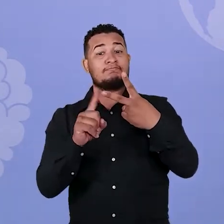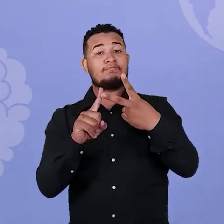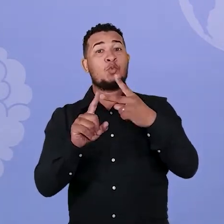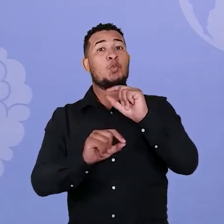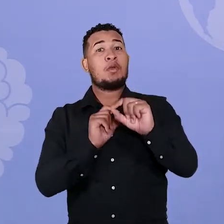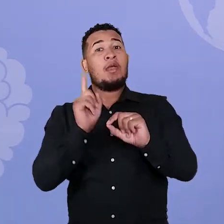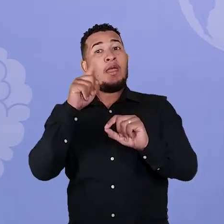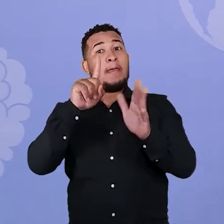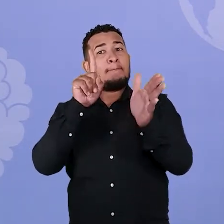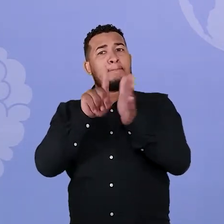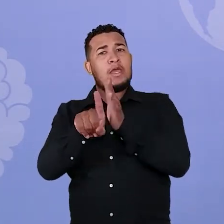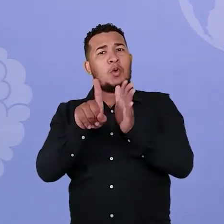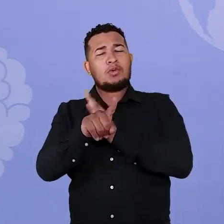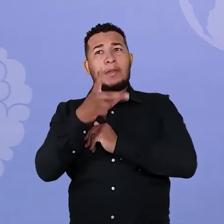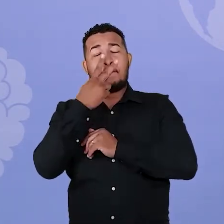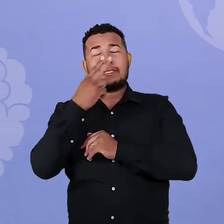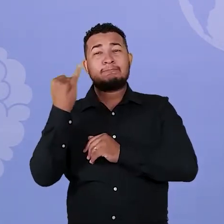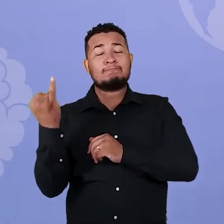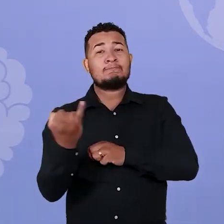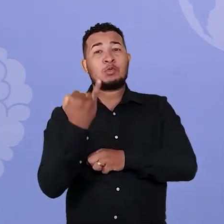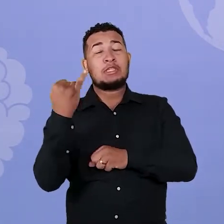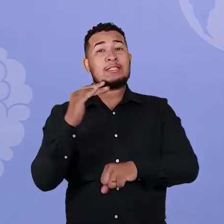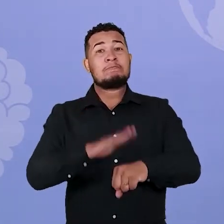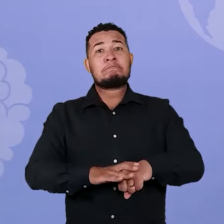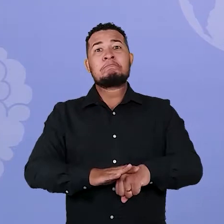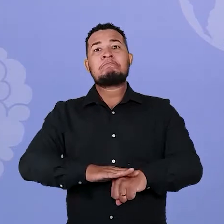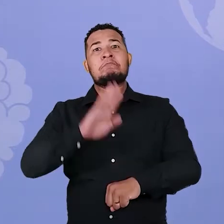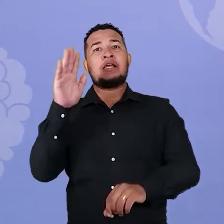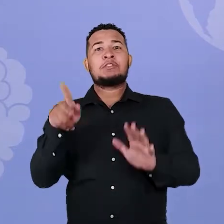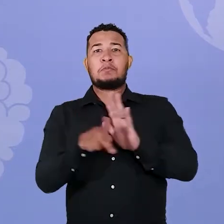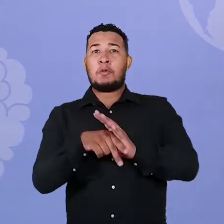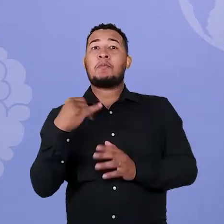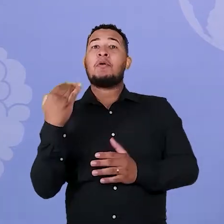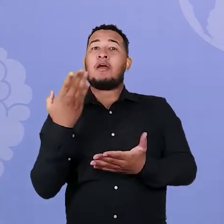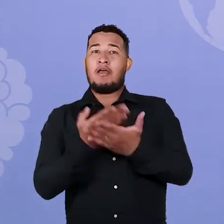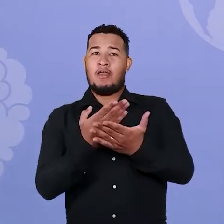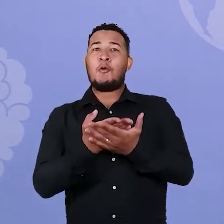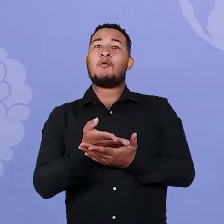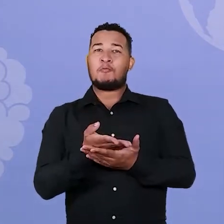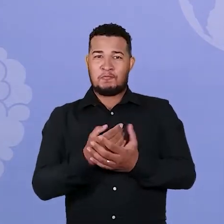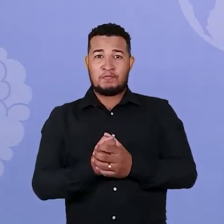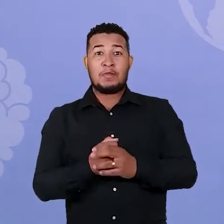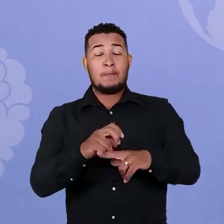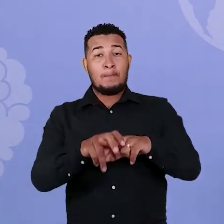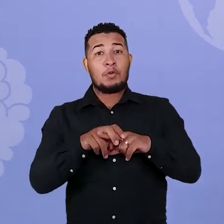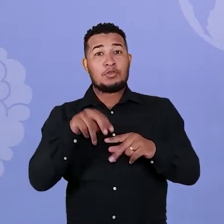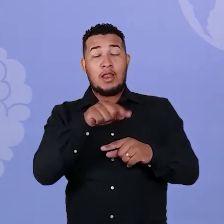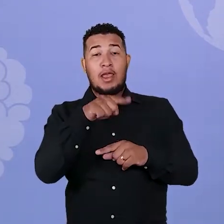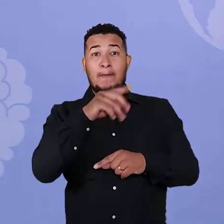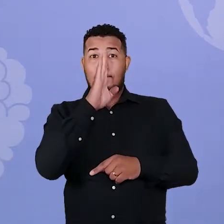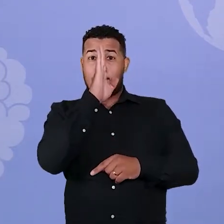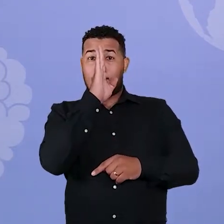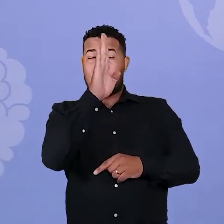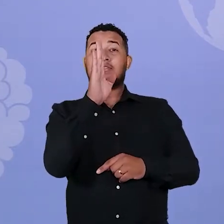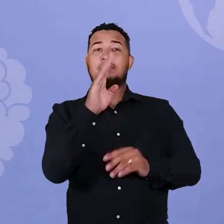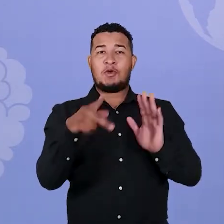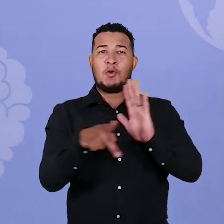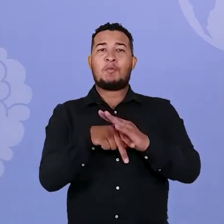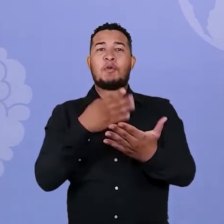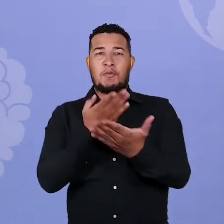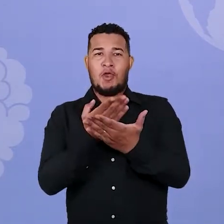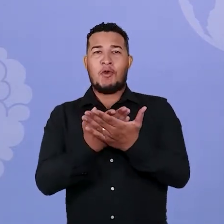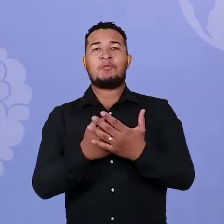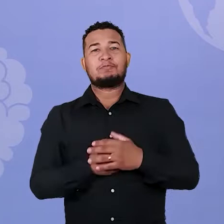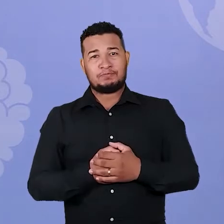segundo lugar, ela é também a pergunta mais importante dessa aula. Por isso, ela é o